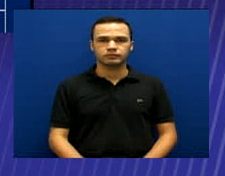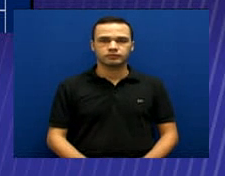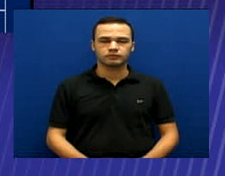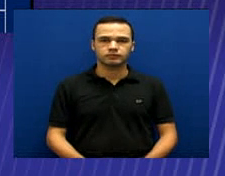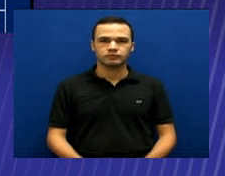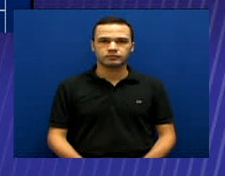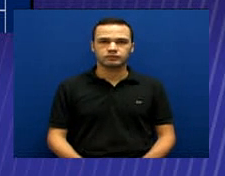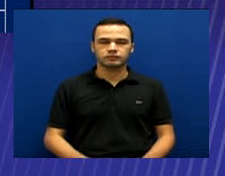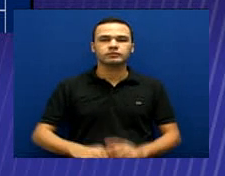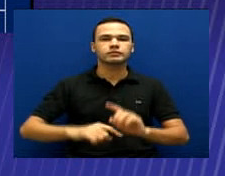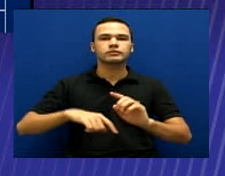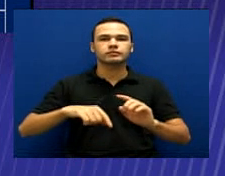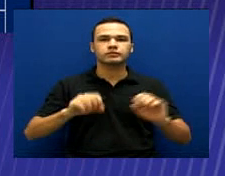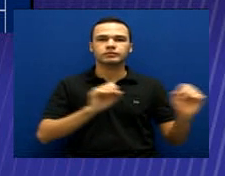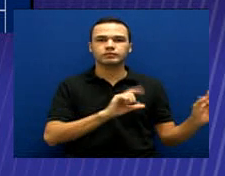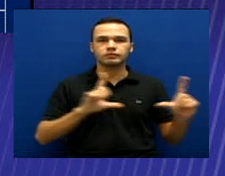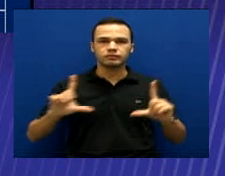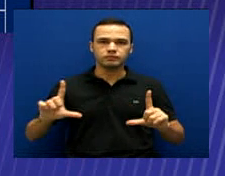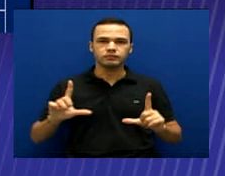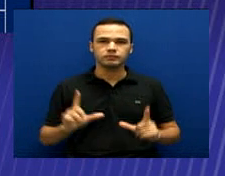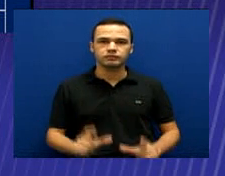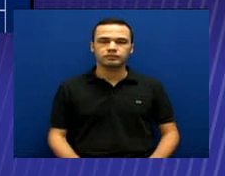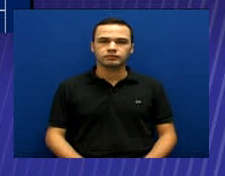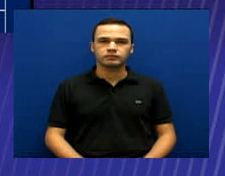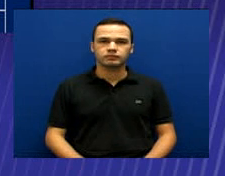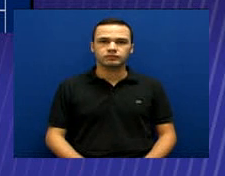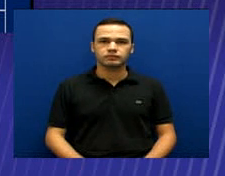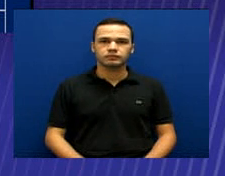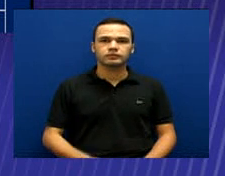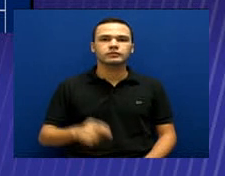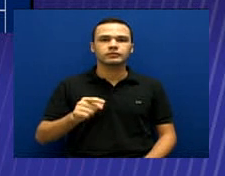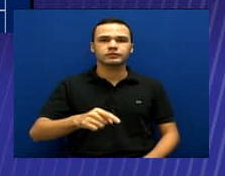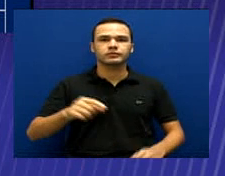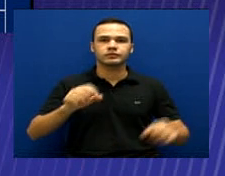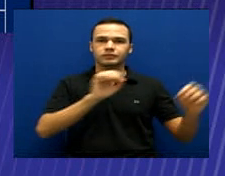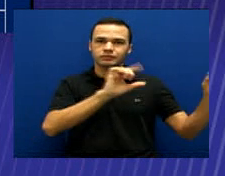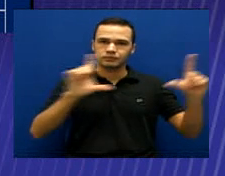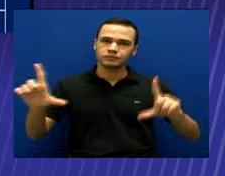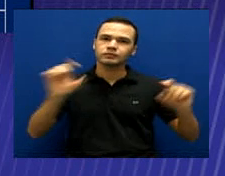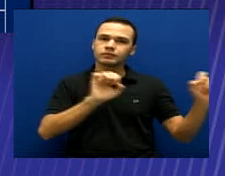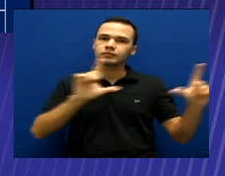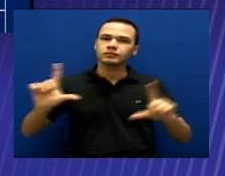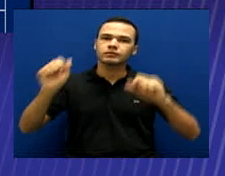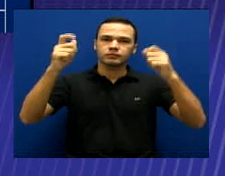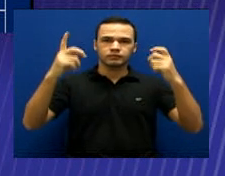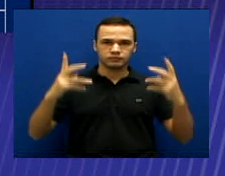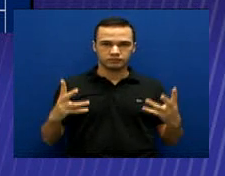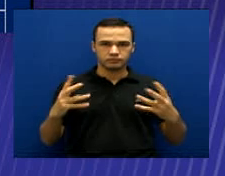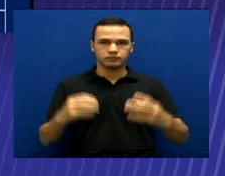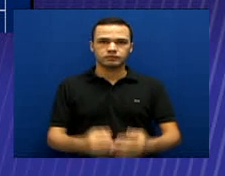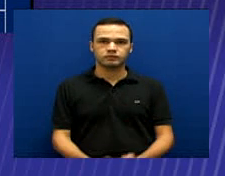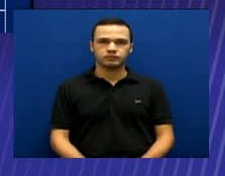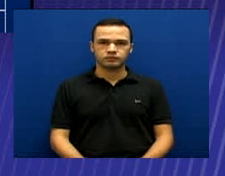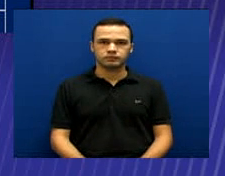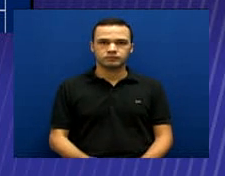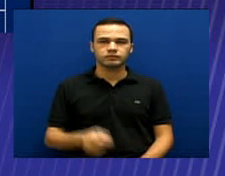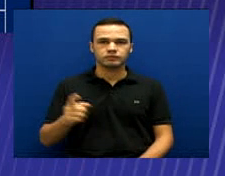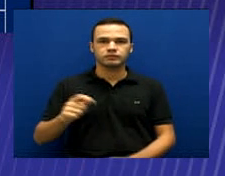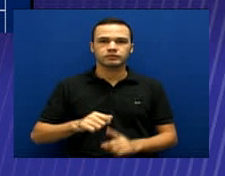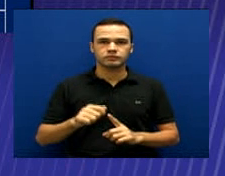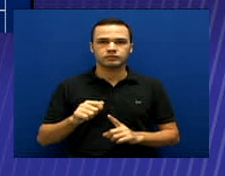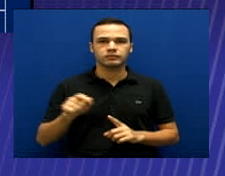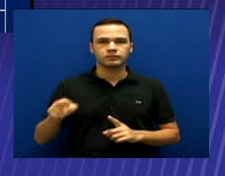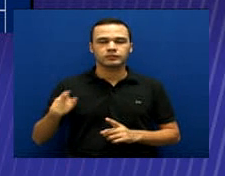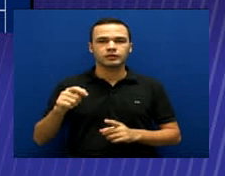aí passamos aos quadros que demonstrativo do testemunho